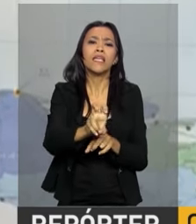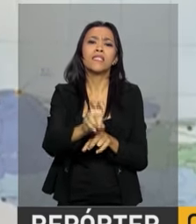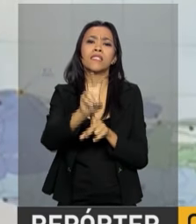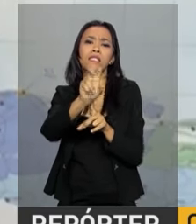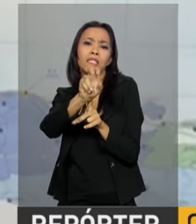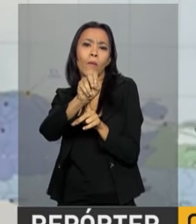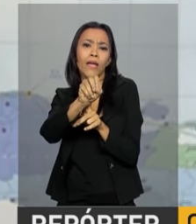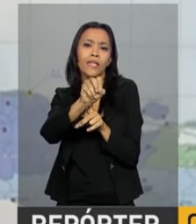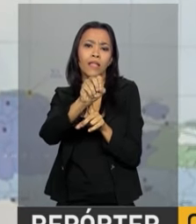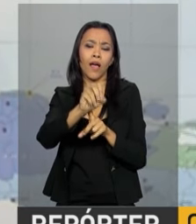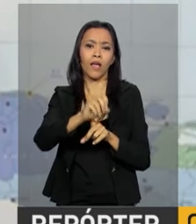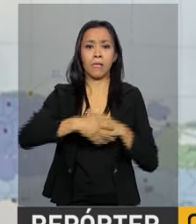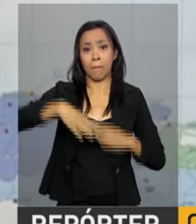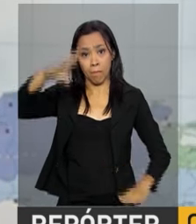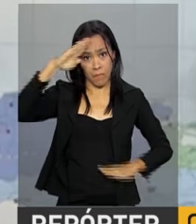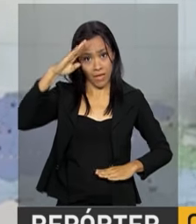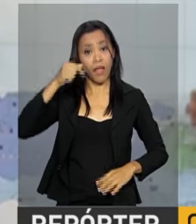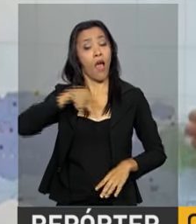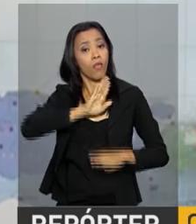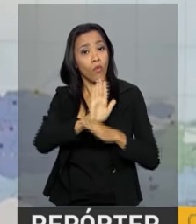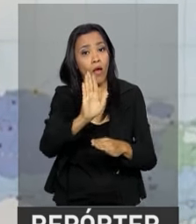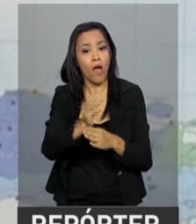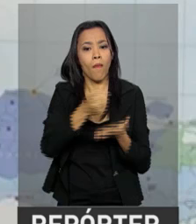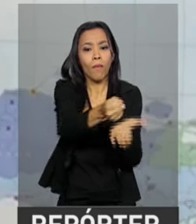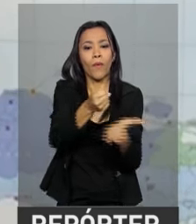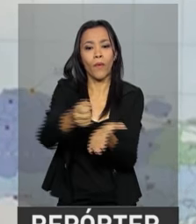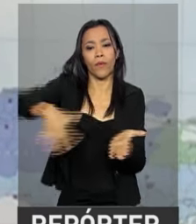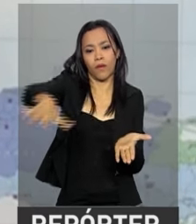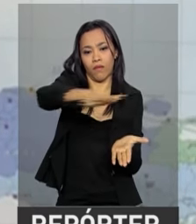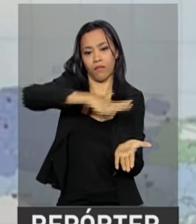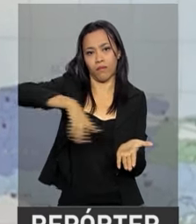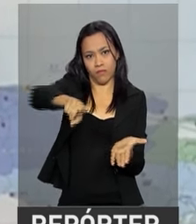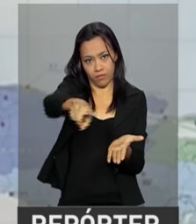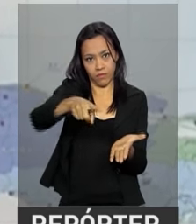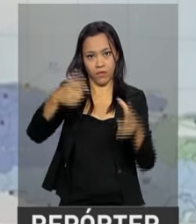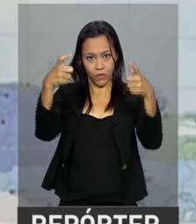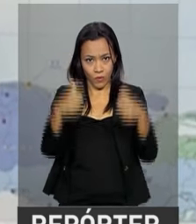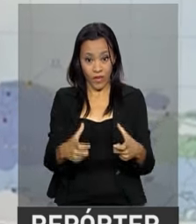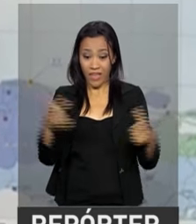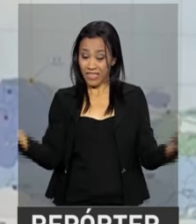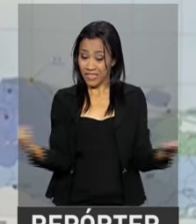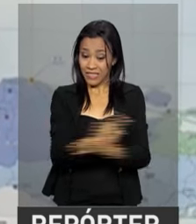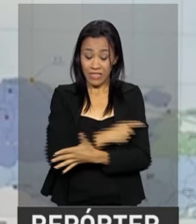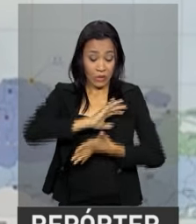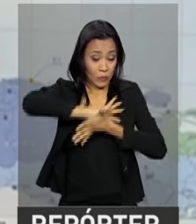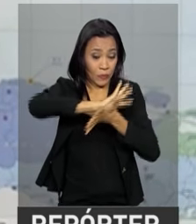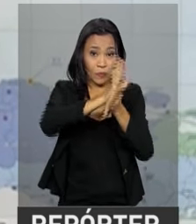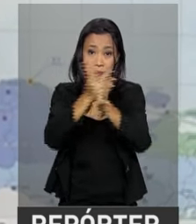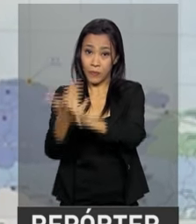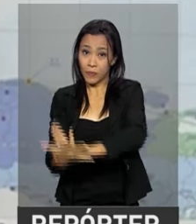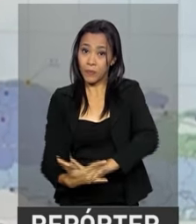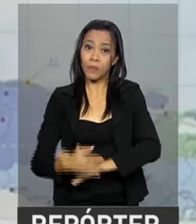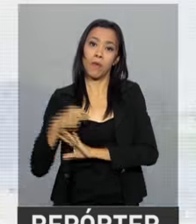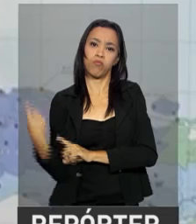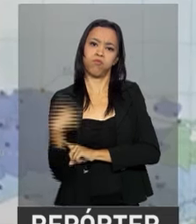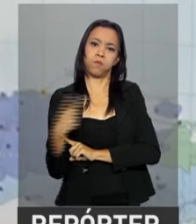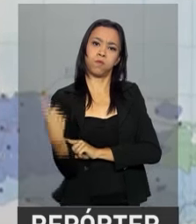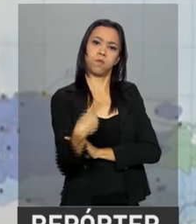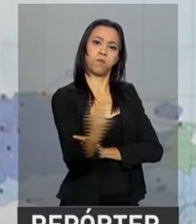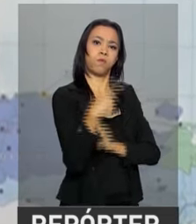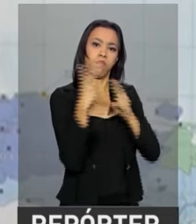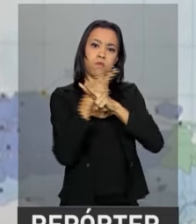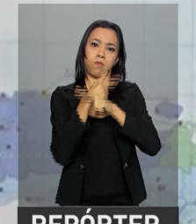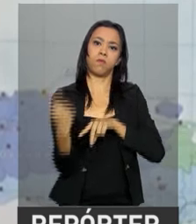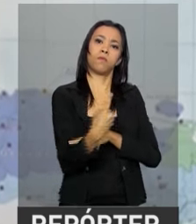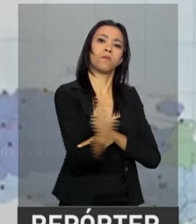militares na no apoio cerrado à frente na região atingida pelo Furacão Mfield.